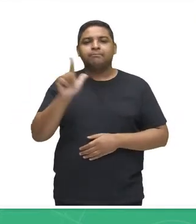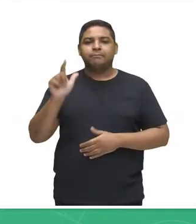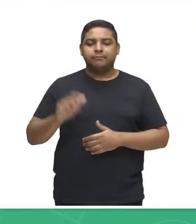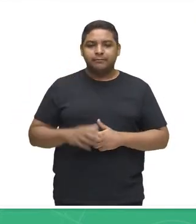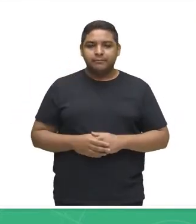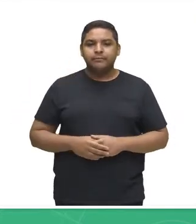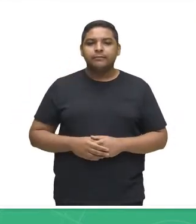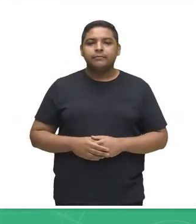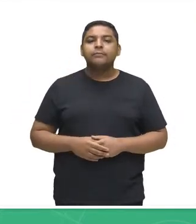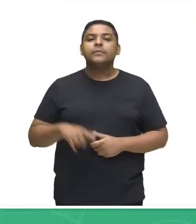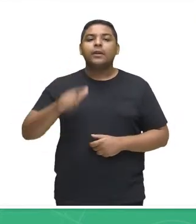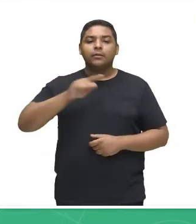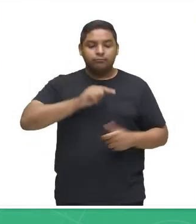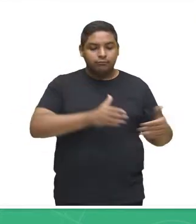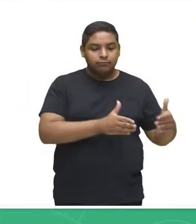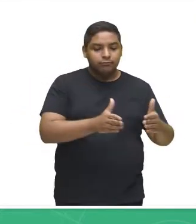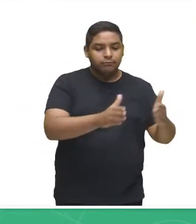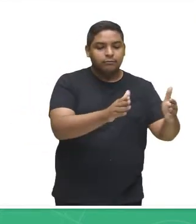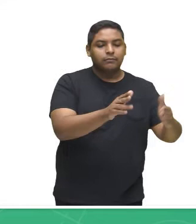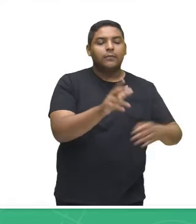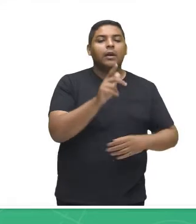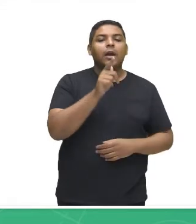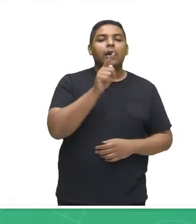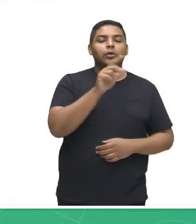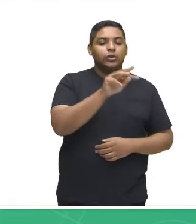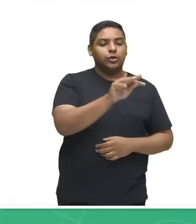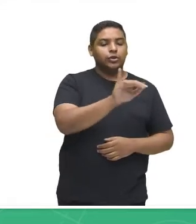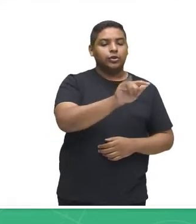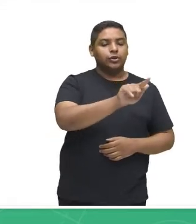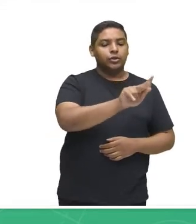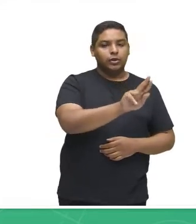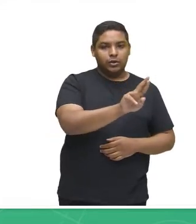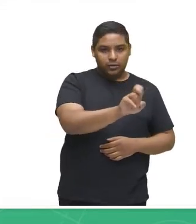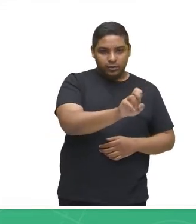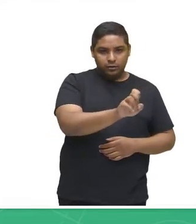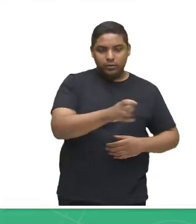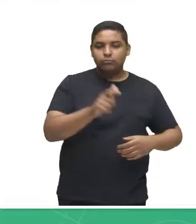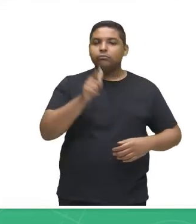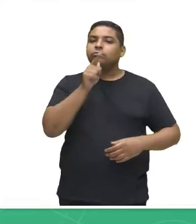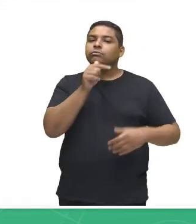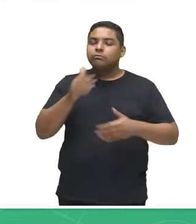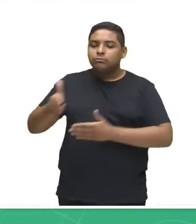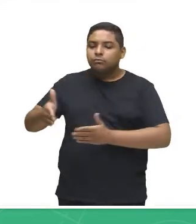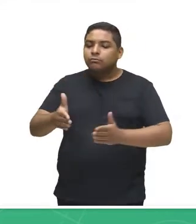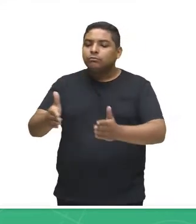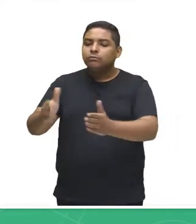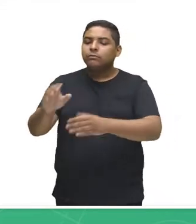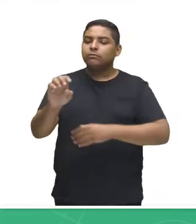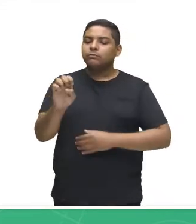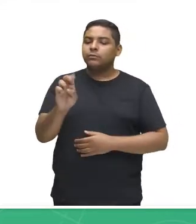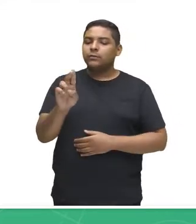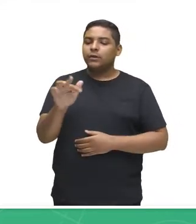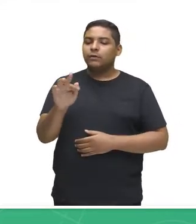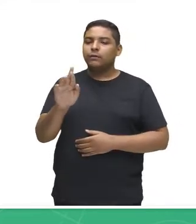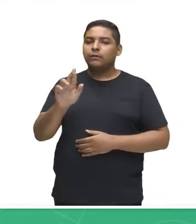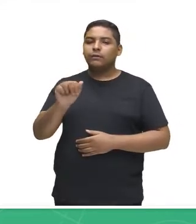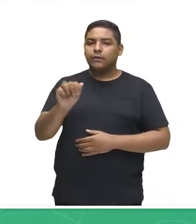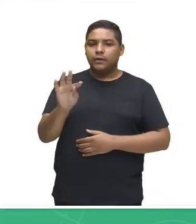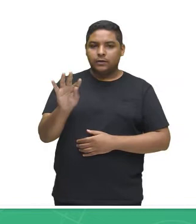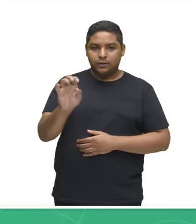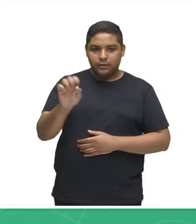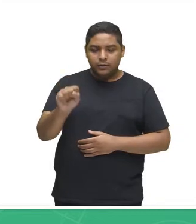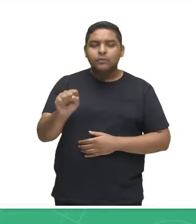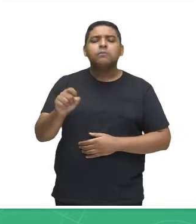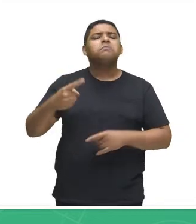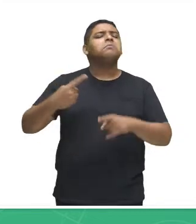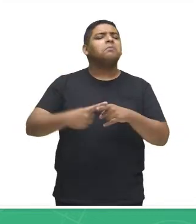cortada pelos rios Tigre e Eufrates. E como vocês devem pensar, nossa, rios exatamente. Por quê?